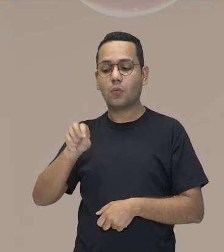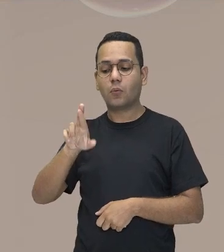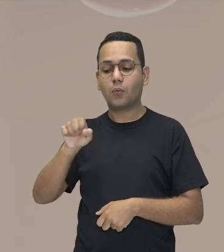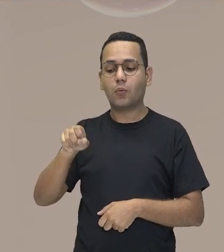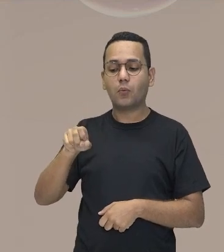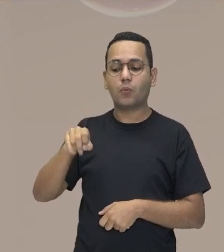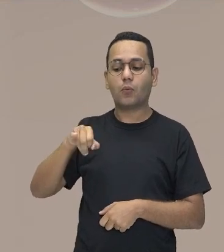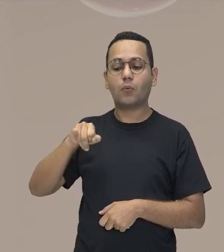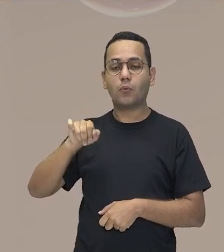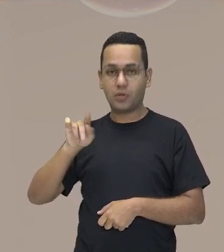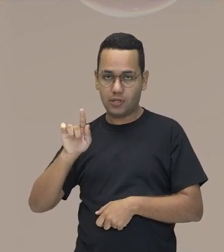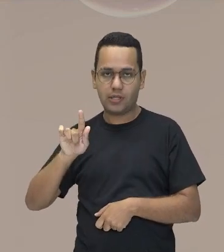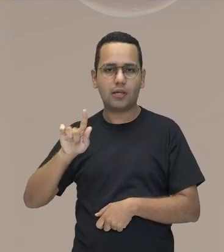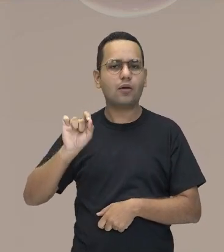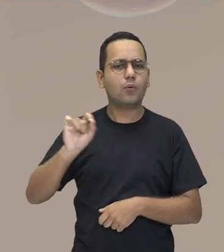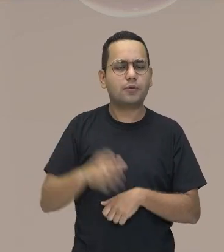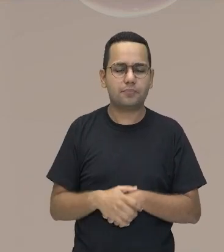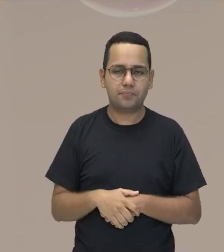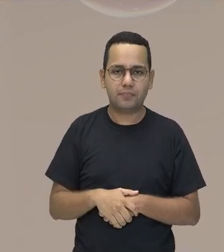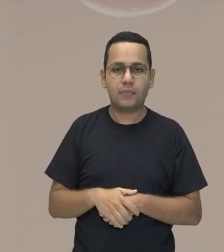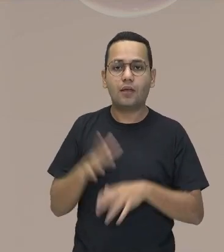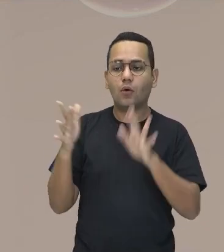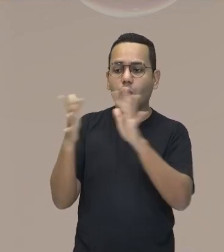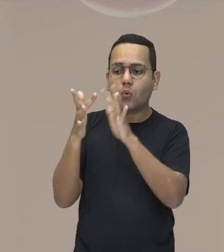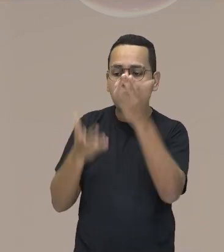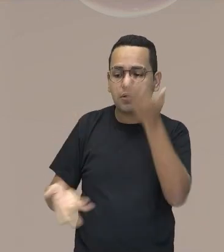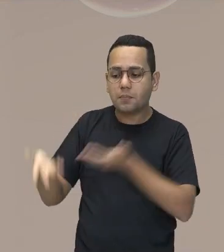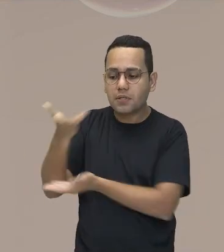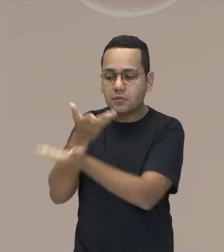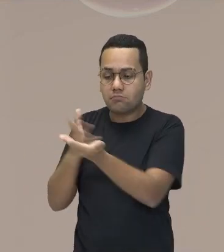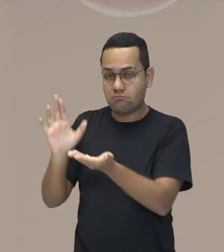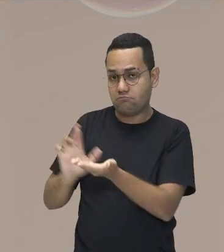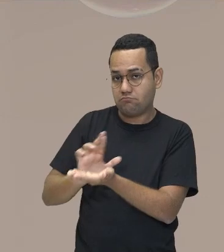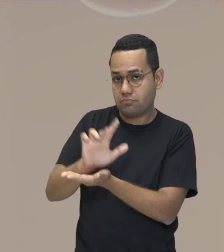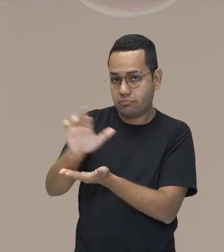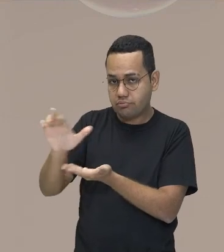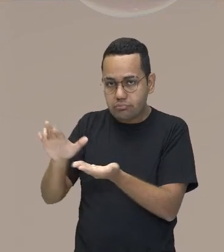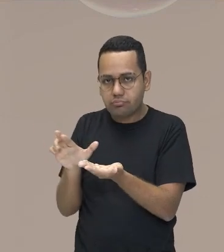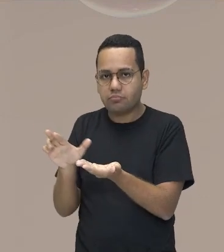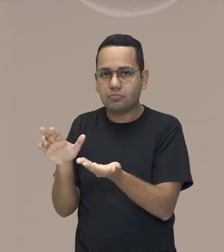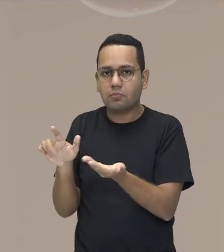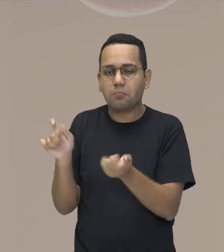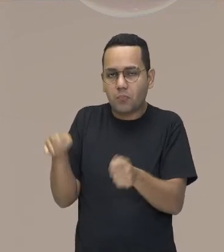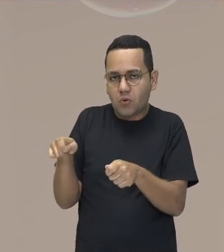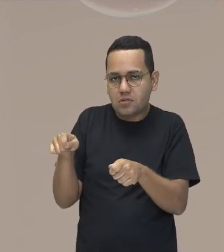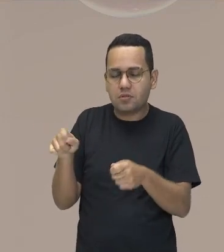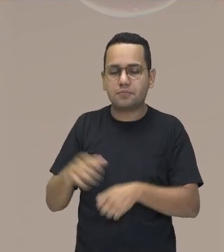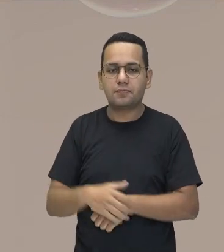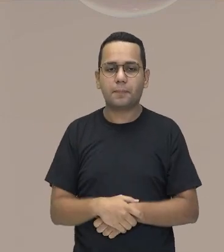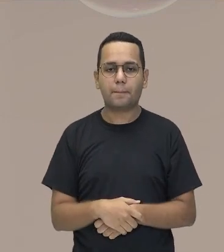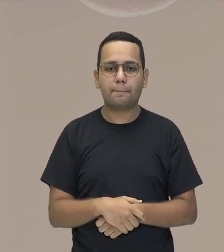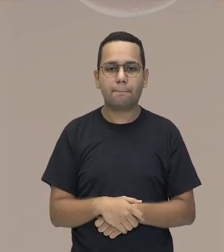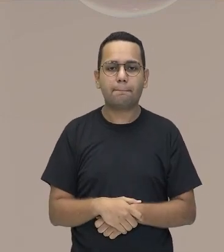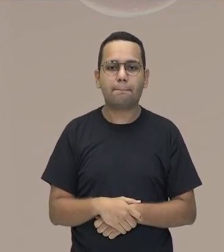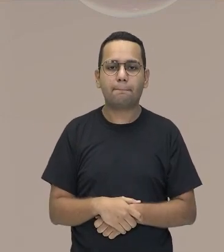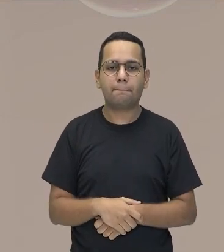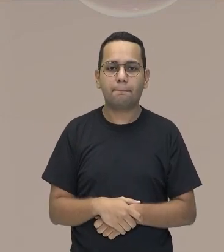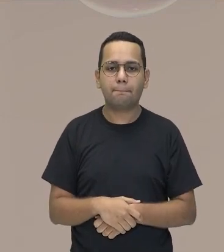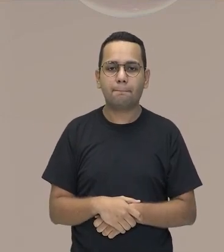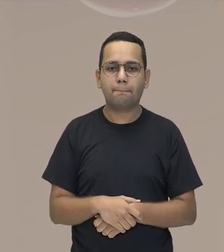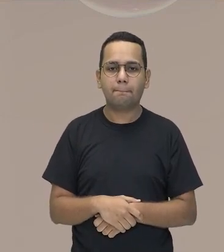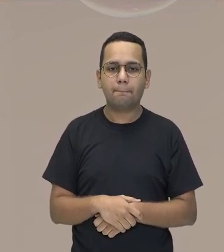São as suas ligações, né? Os seus contatos que você tem, pessoas que estão ali com